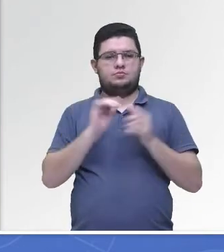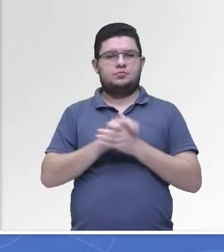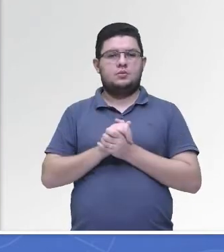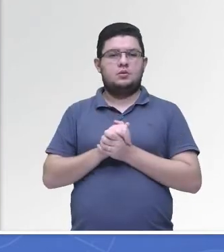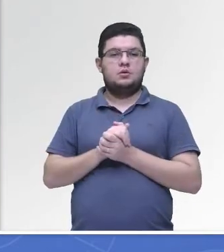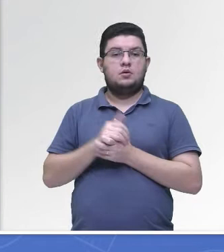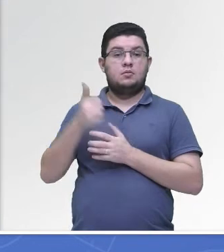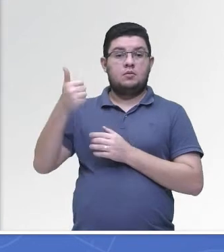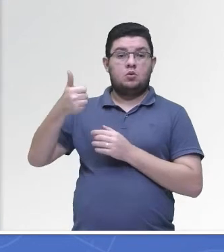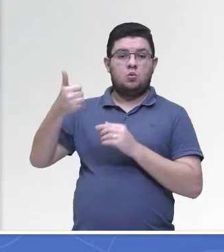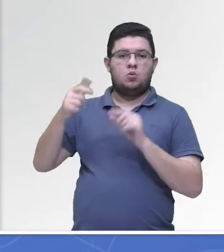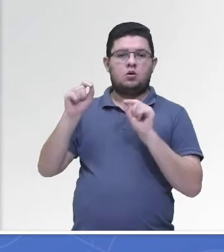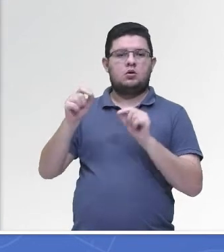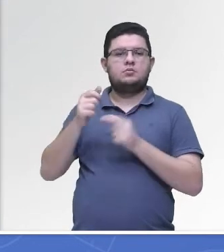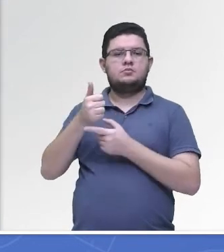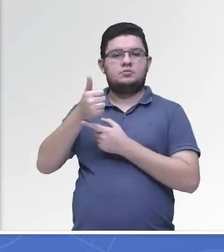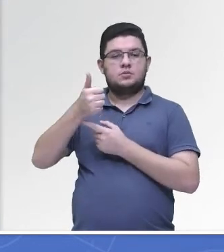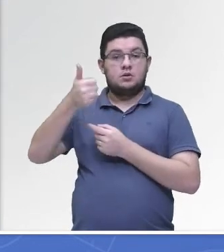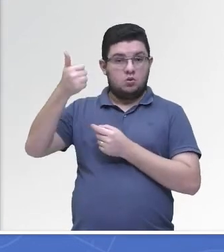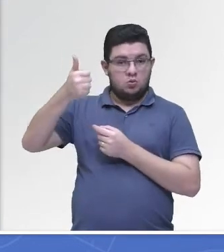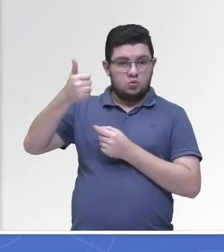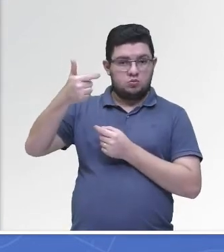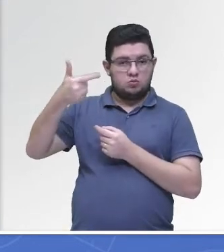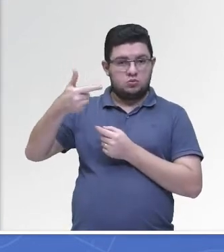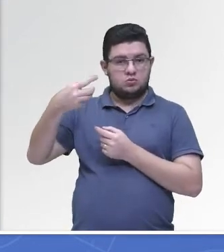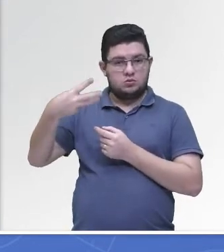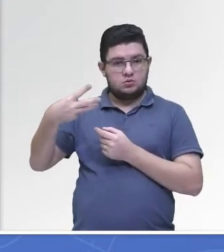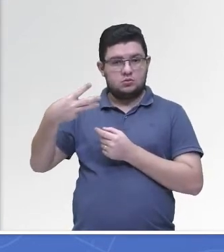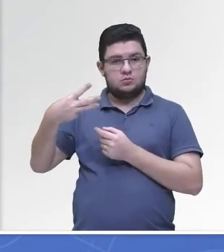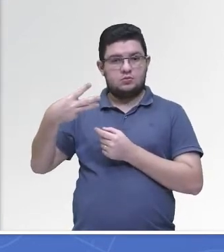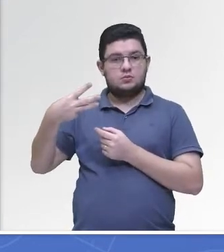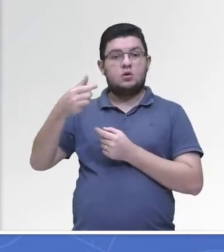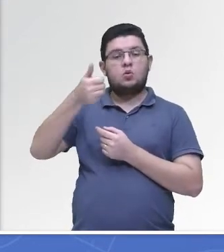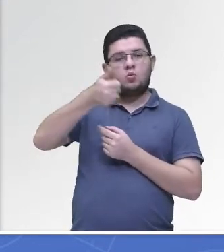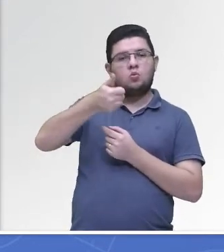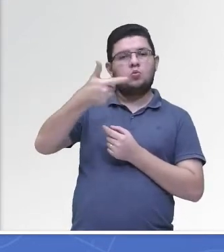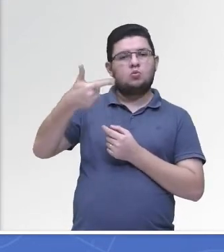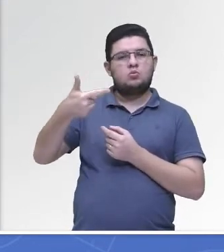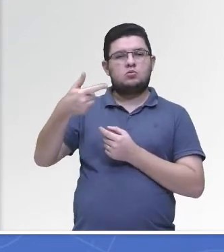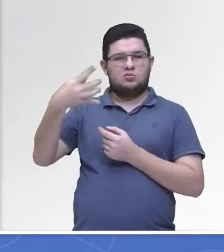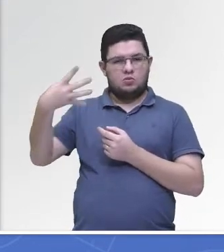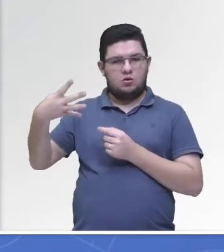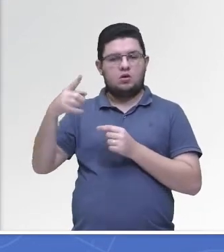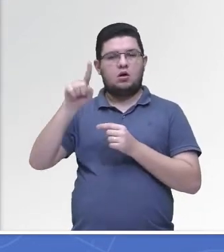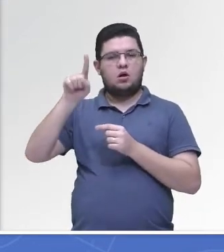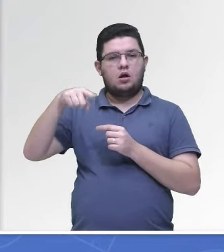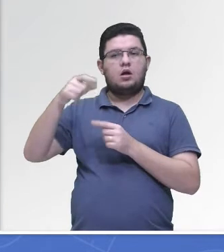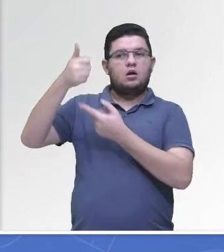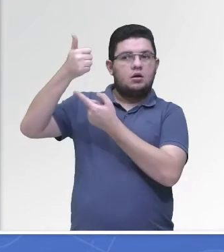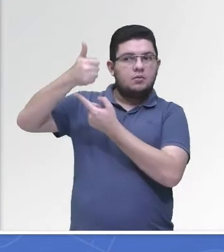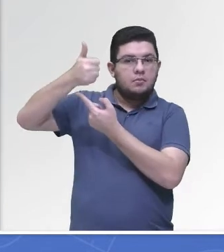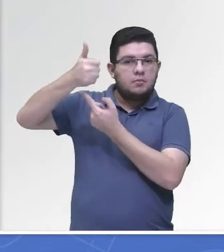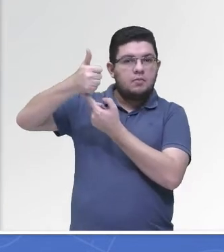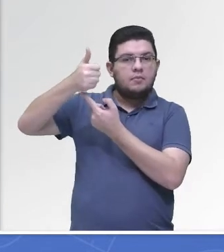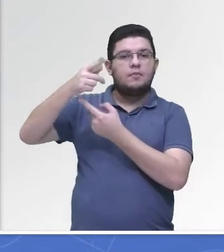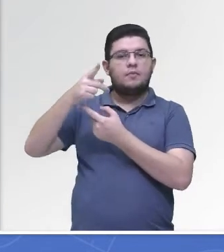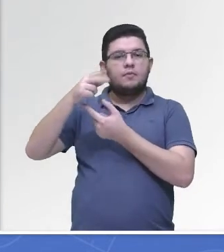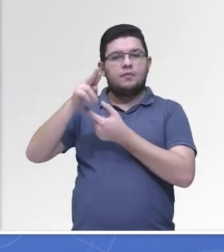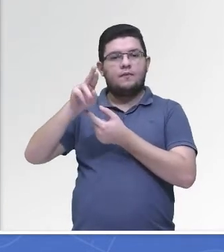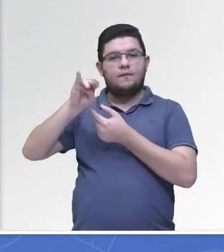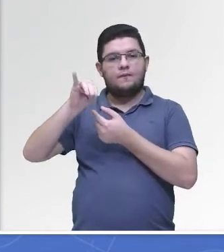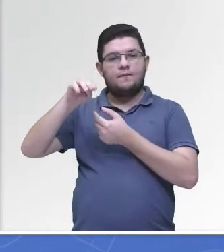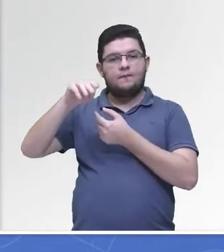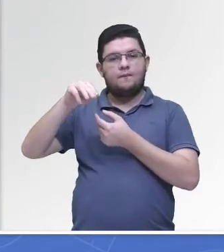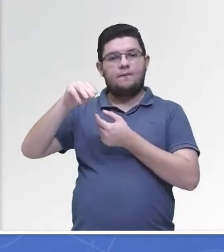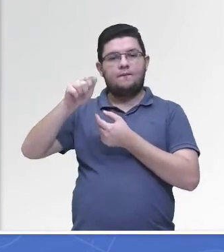os carbonos 1, 2 e 4 são primários. O 1 é primário, mas o 2 não é primário. Isso